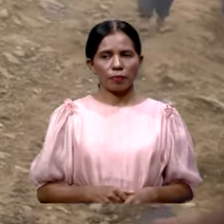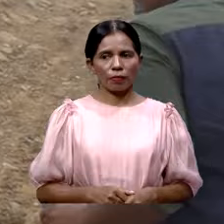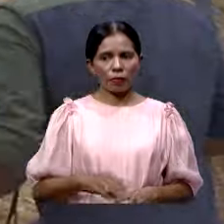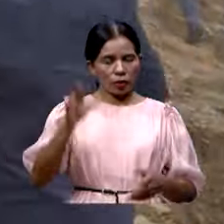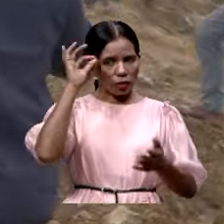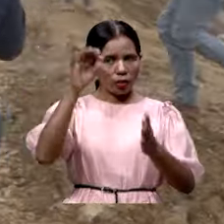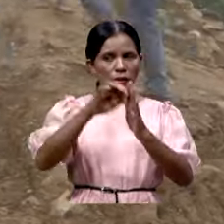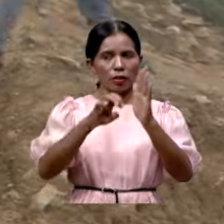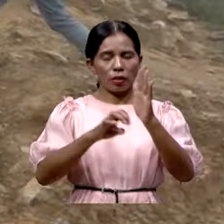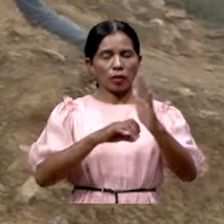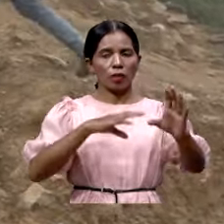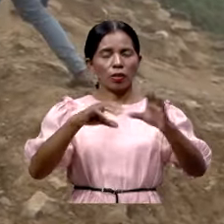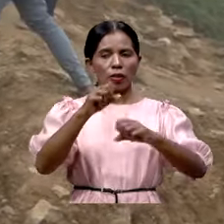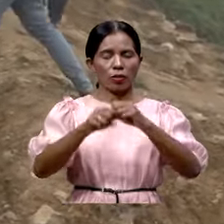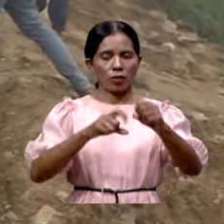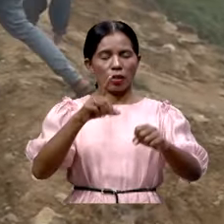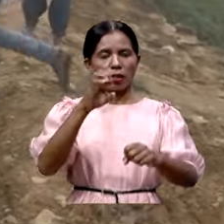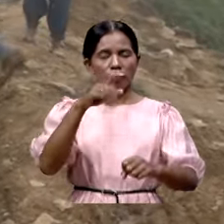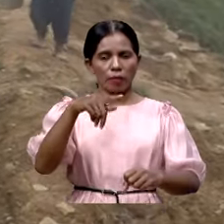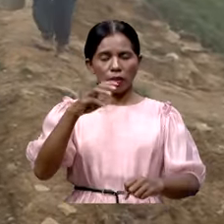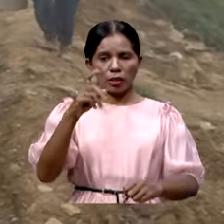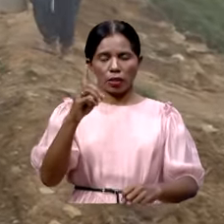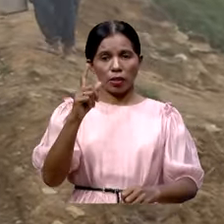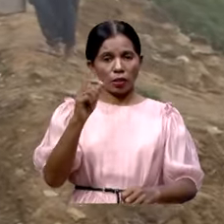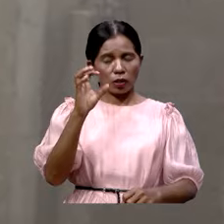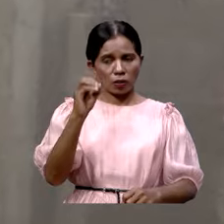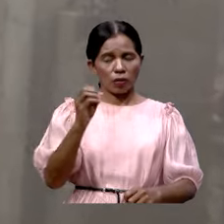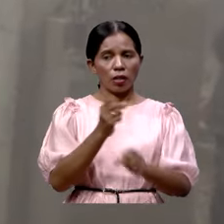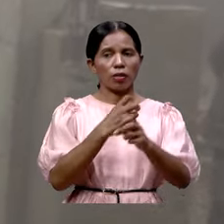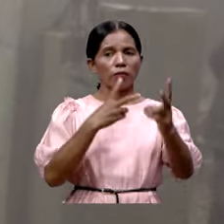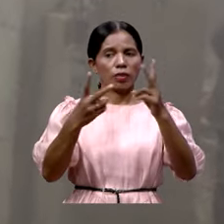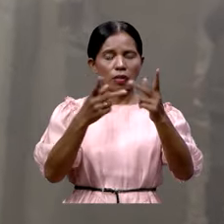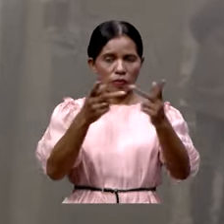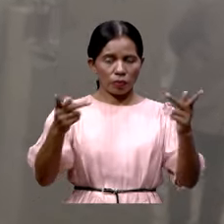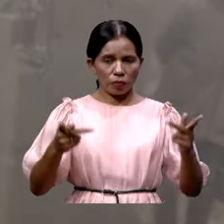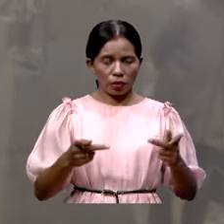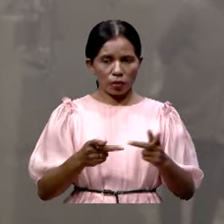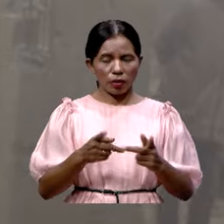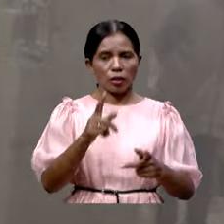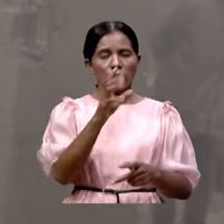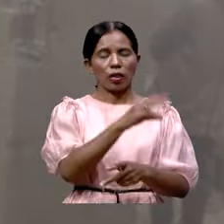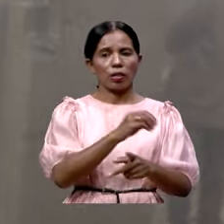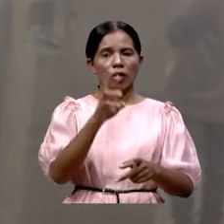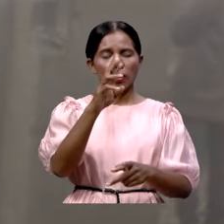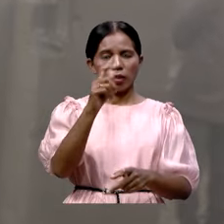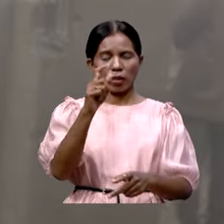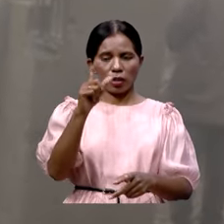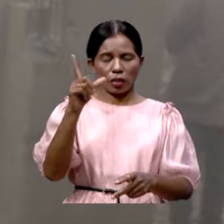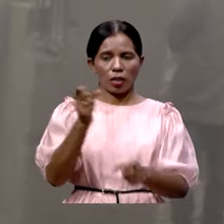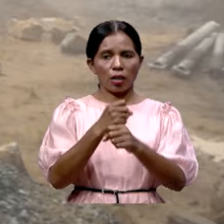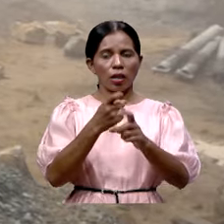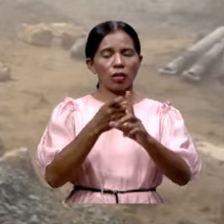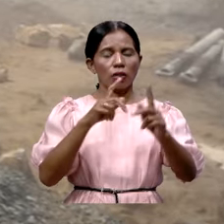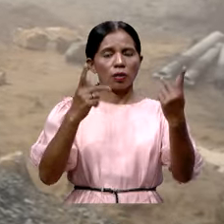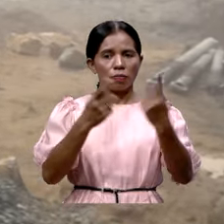Secretário de Estado de Comunicação Social, Espírito Dias Jiménez, Quintané, ela visita Bafate em construção da torre RTTLP, Nebe Construi, Rússia e